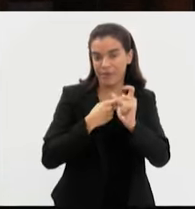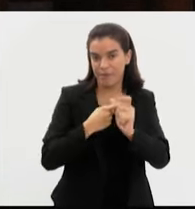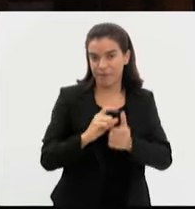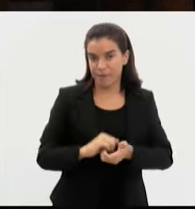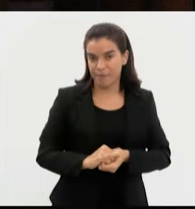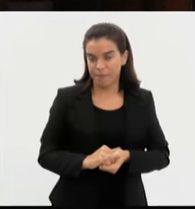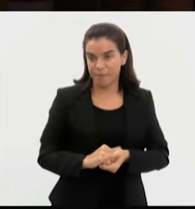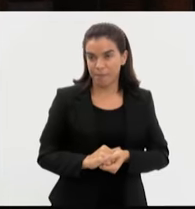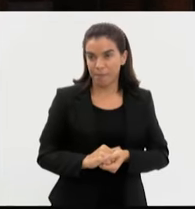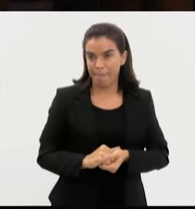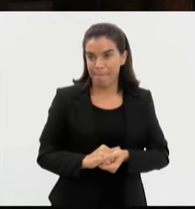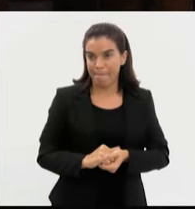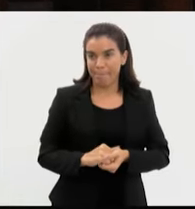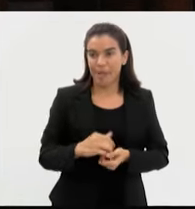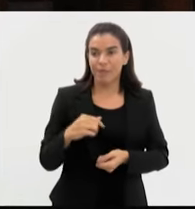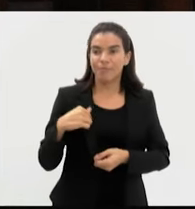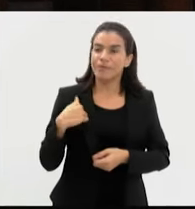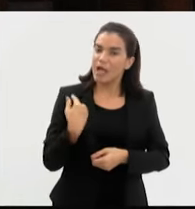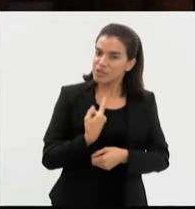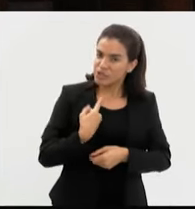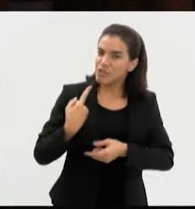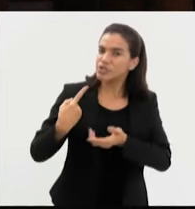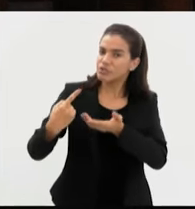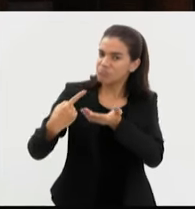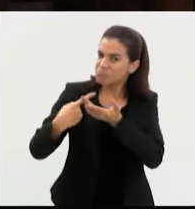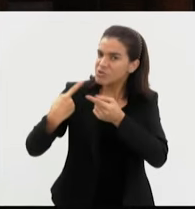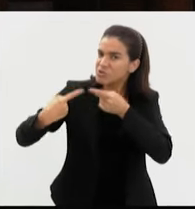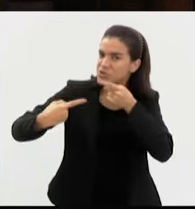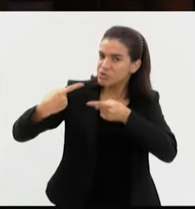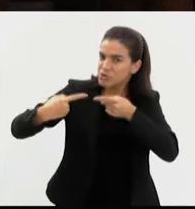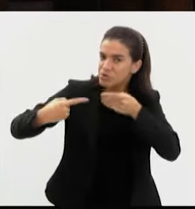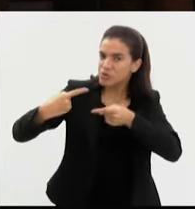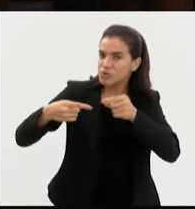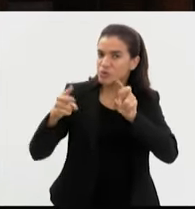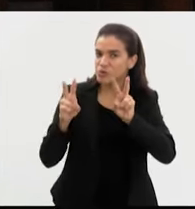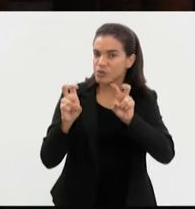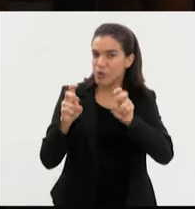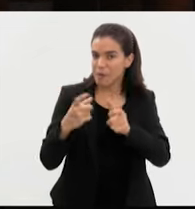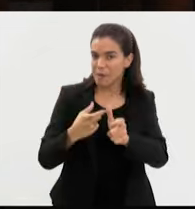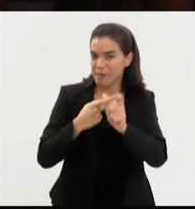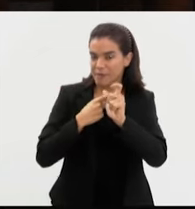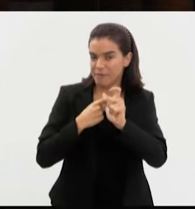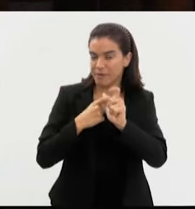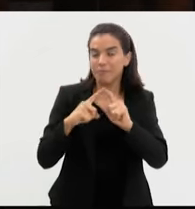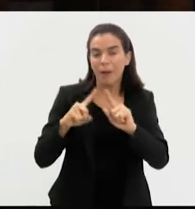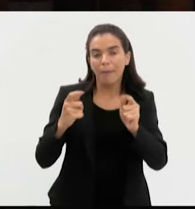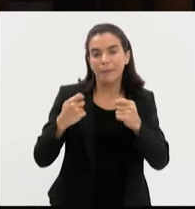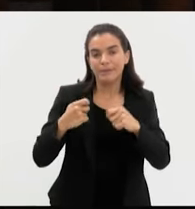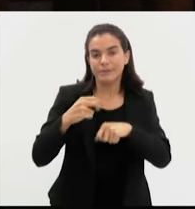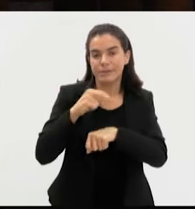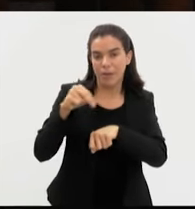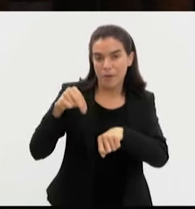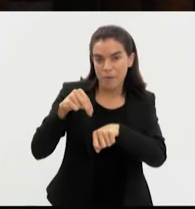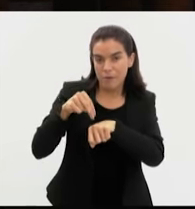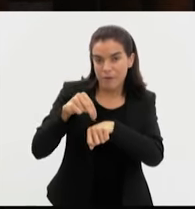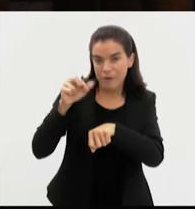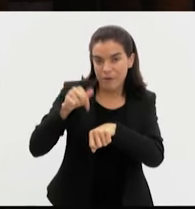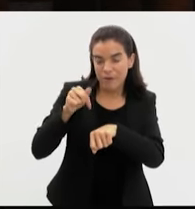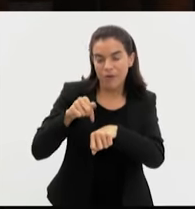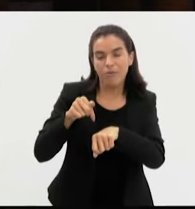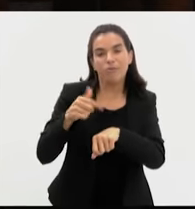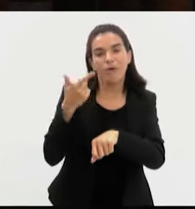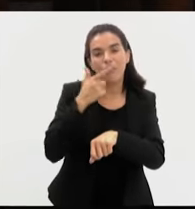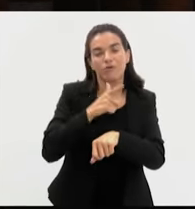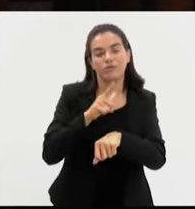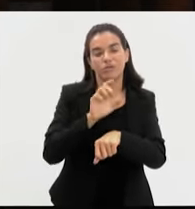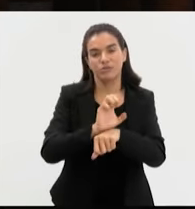deu ISS a genteo o tempo inteiro mas a gente precisa da ajuda da União para que o estado possa sair desse